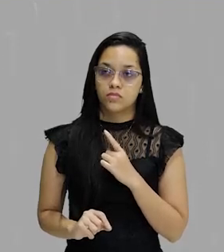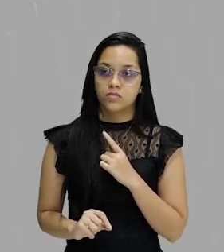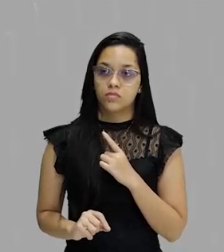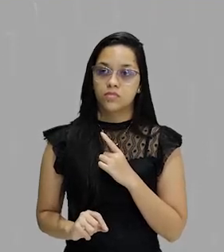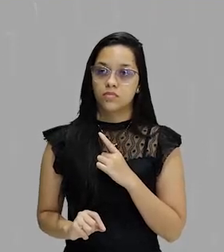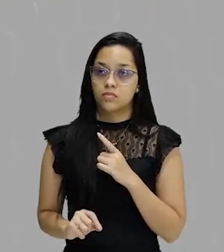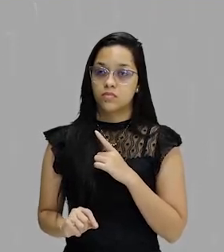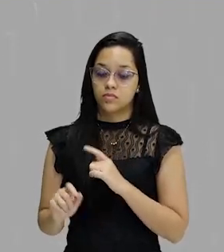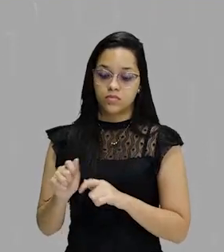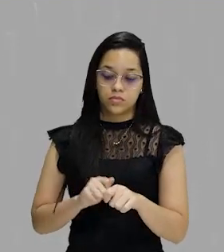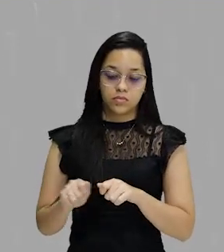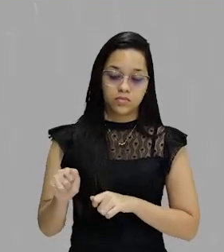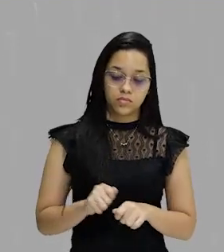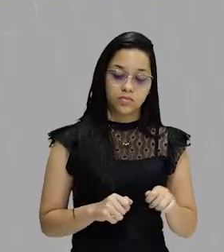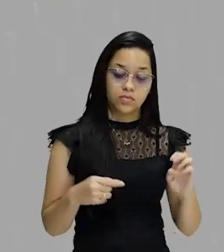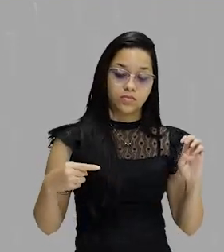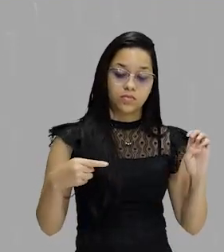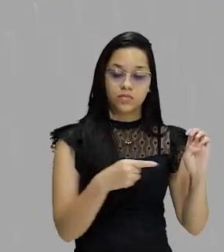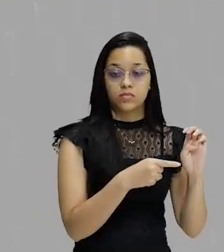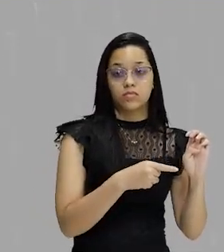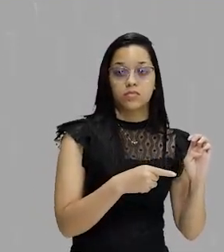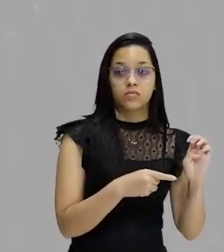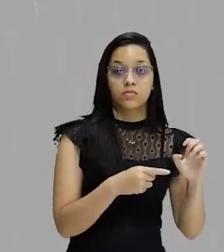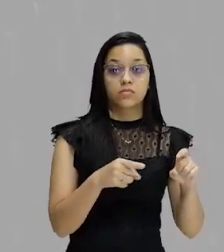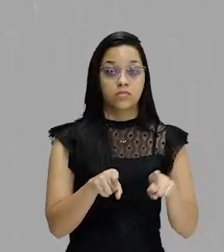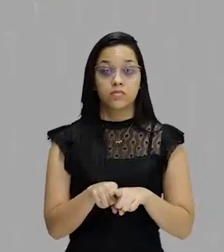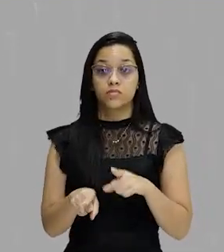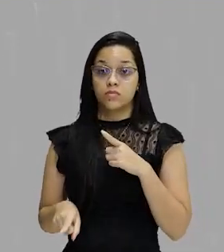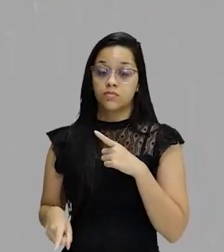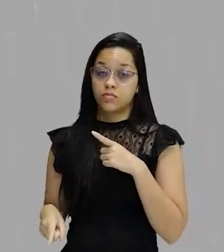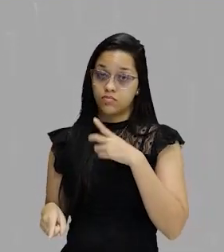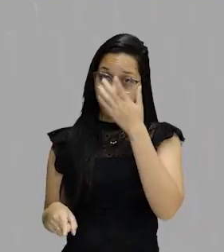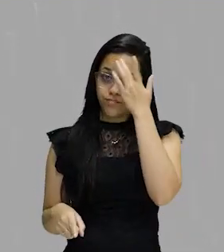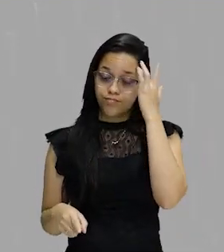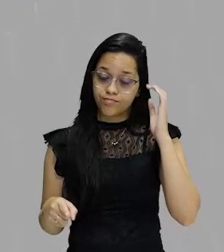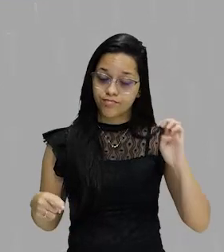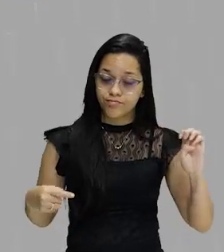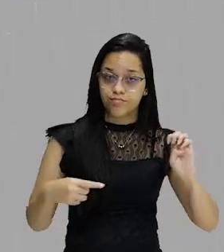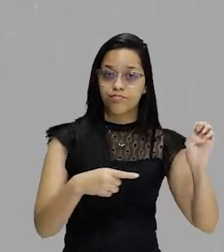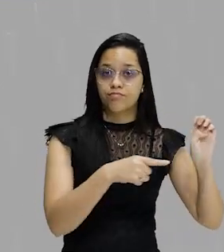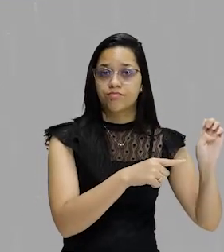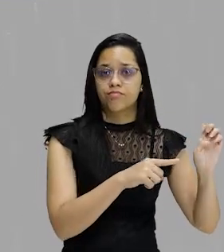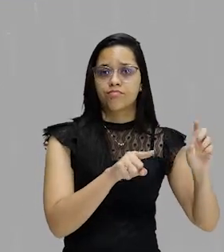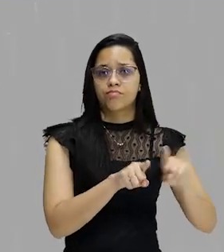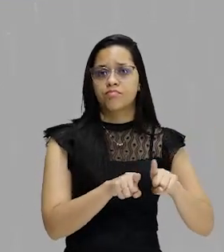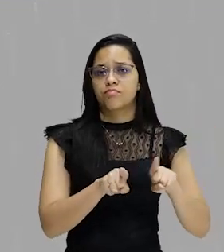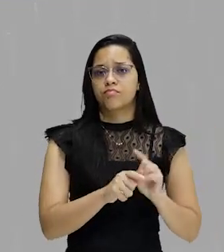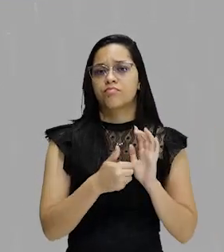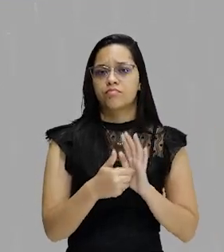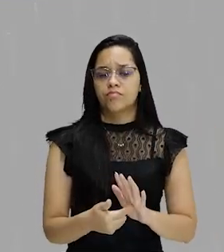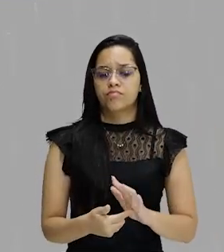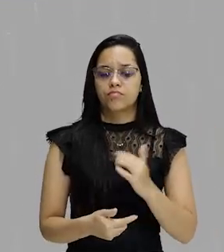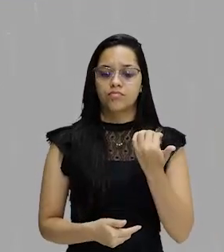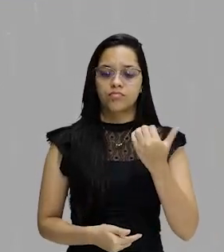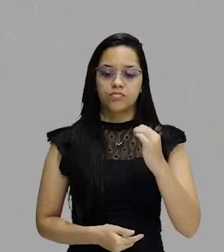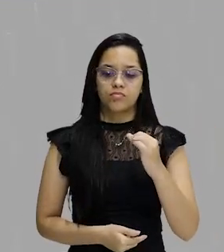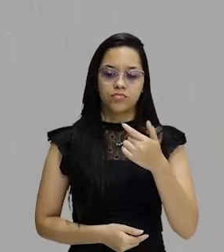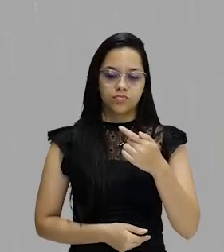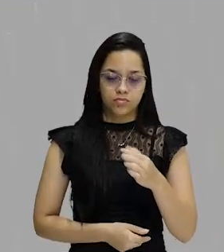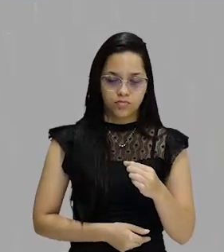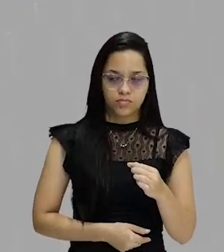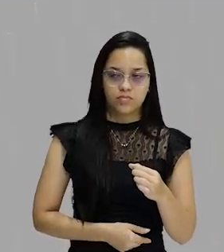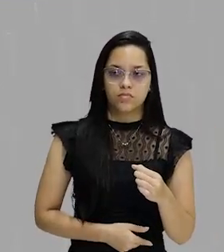ó, sob controle da esquerda, principalmente de intelectuais de esquerda. E o que se observa na década de